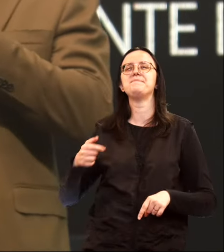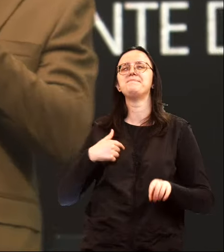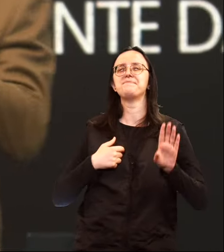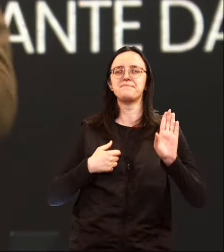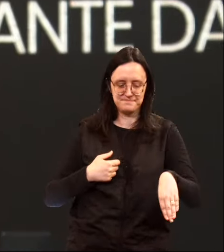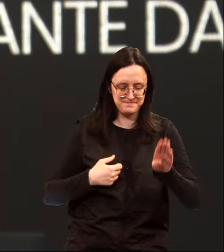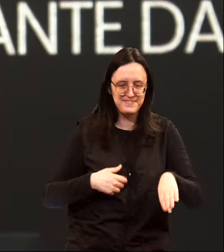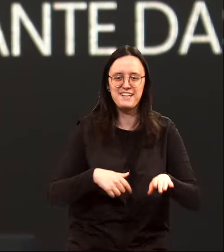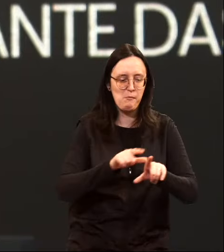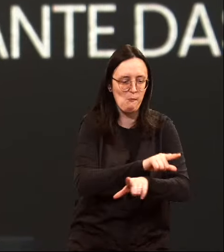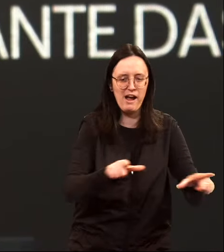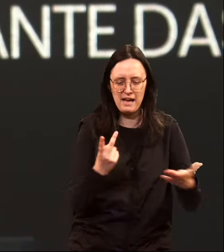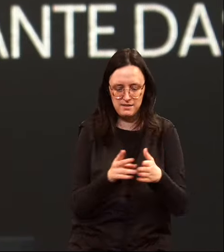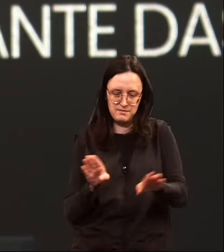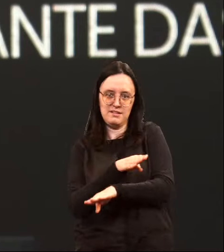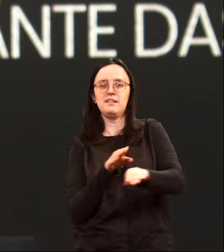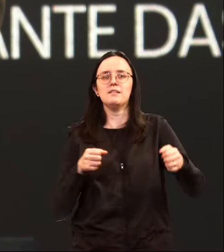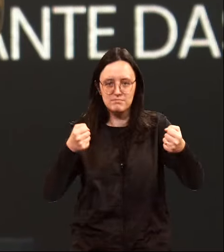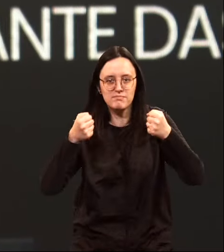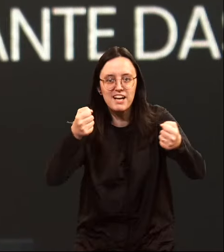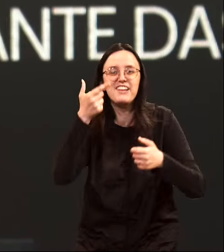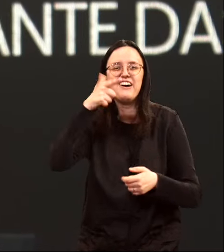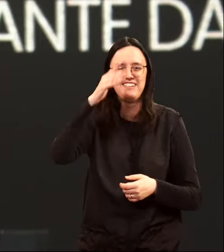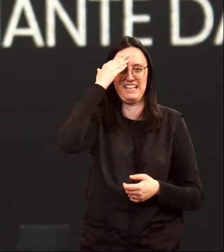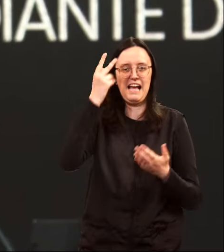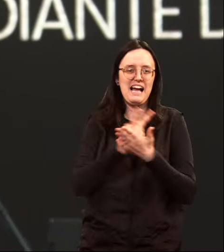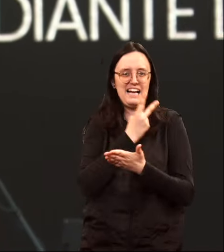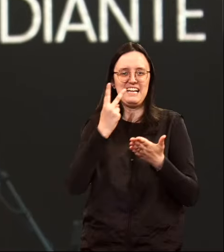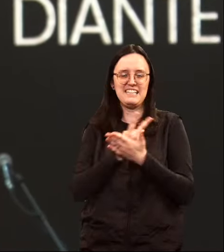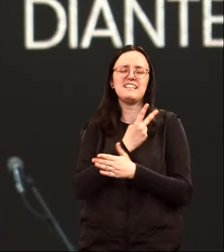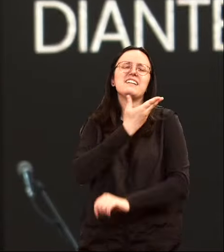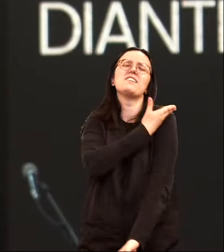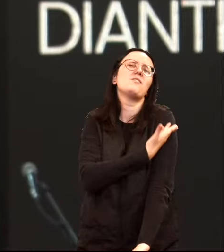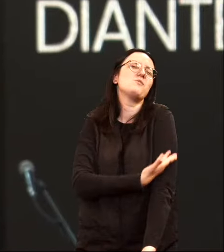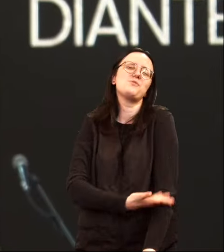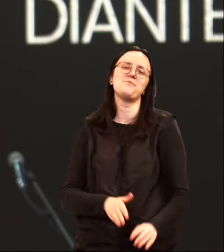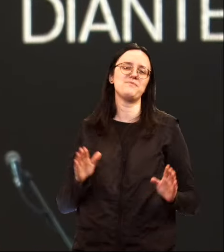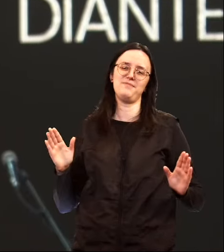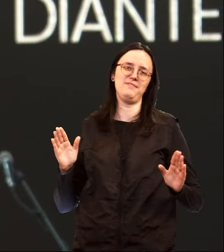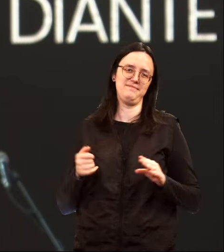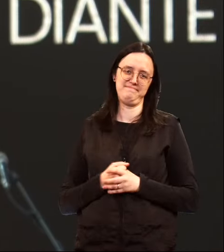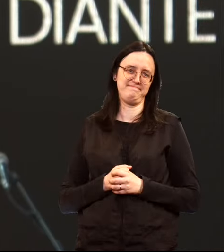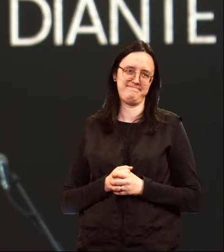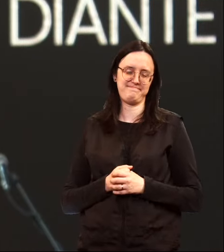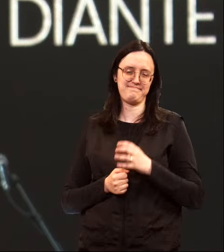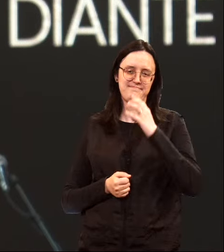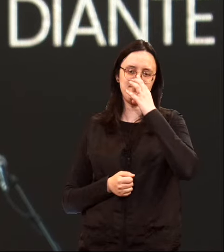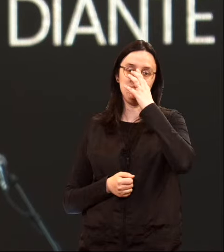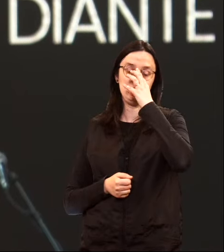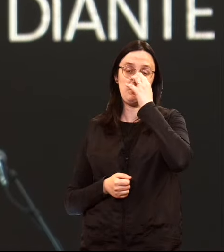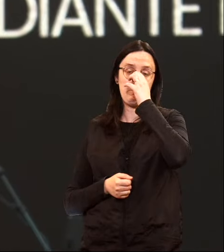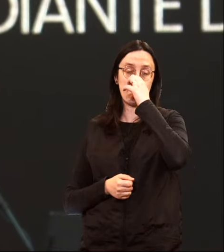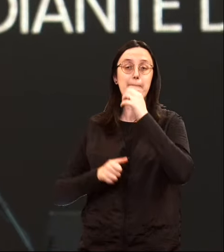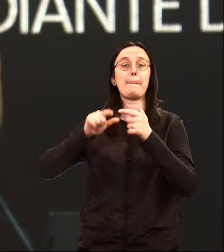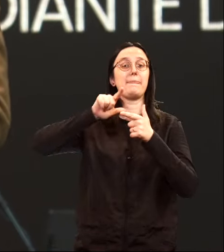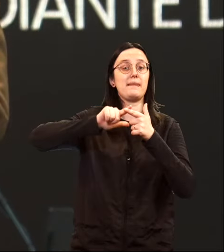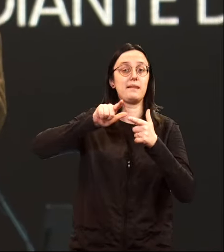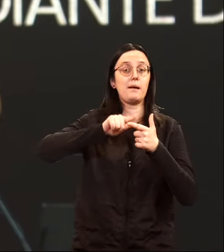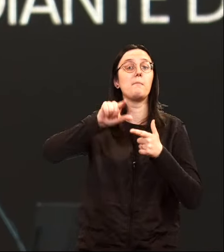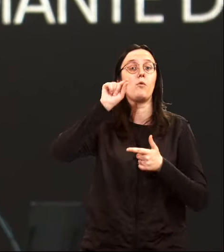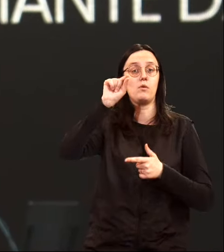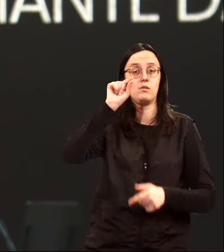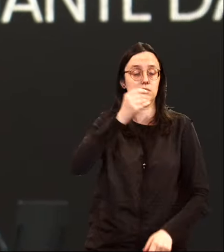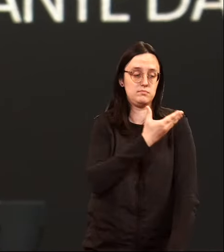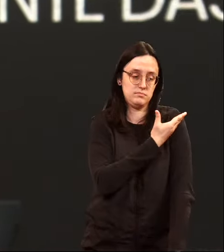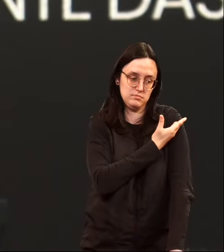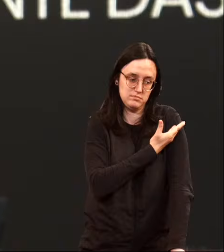eu pisava com o pé errado, daí o carro dá aquele solavanco que você faz no automático, tá? O problema é